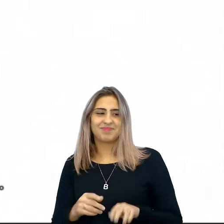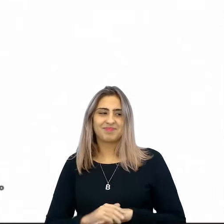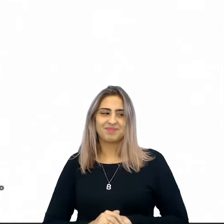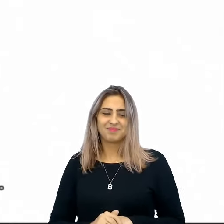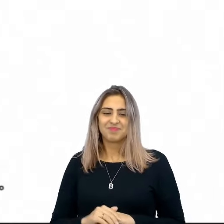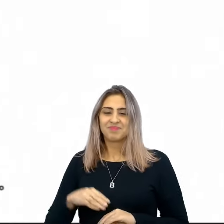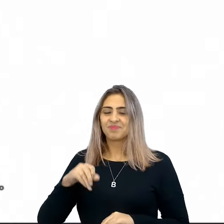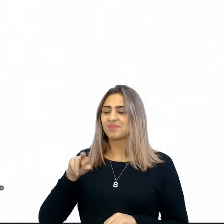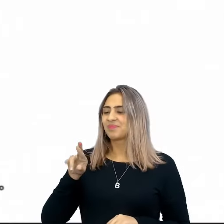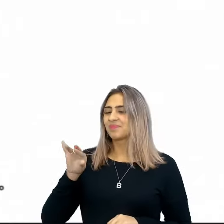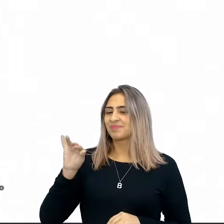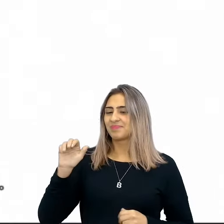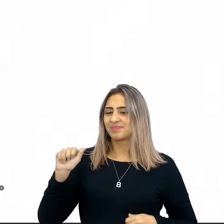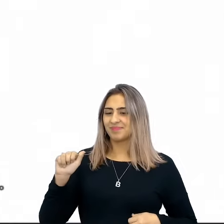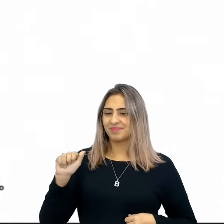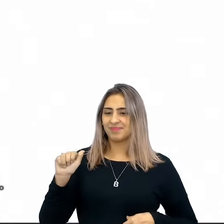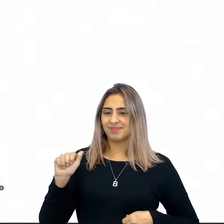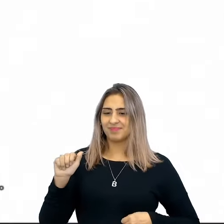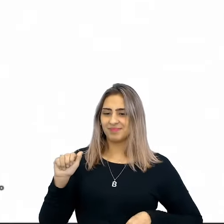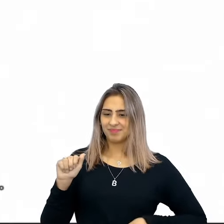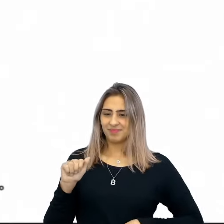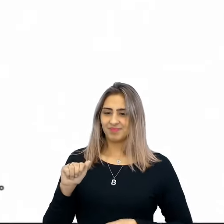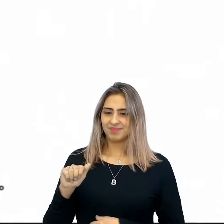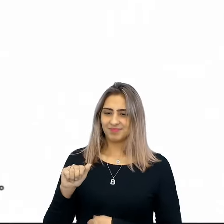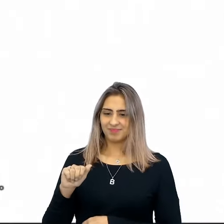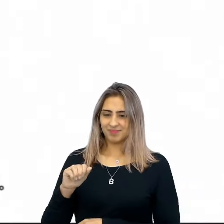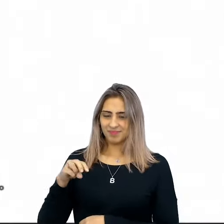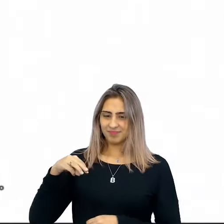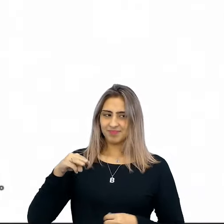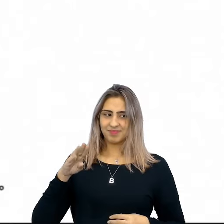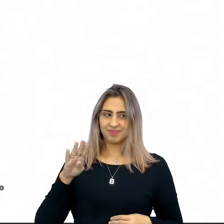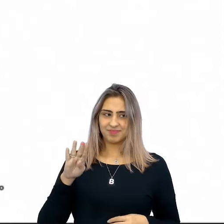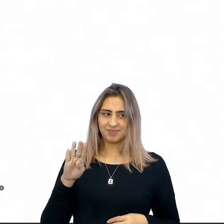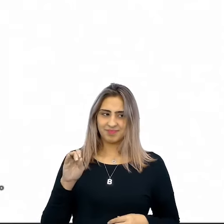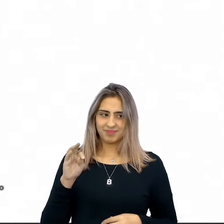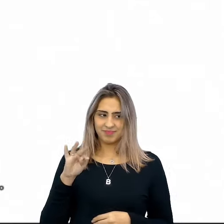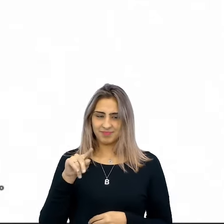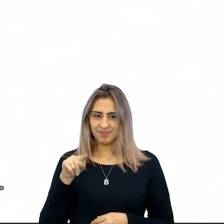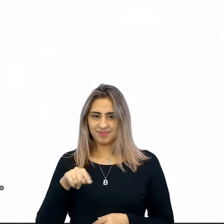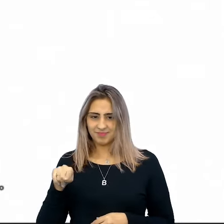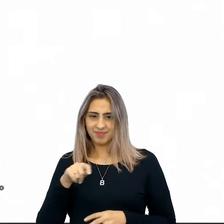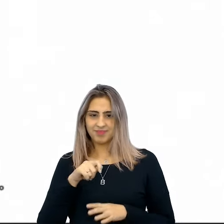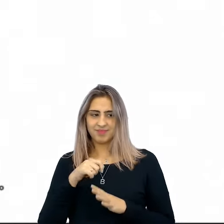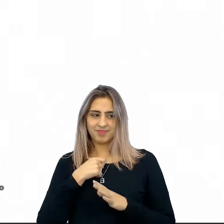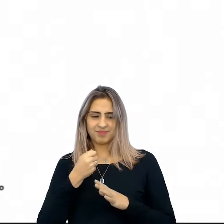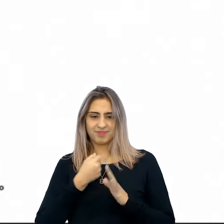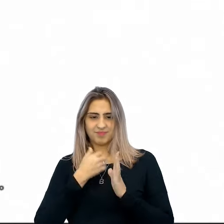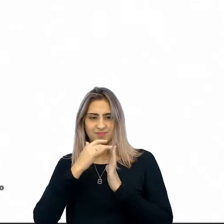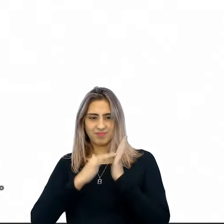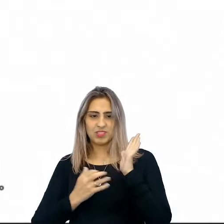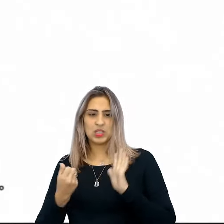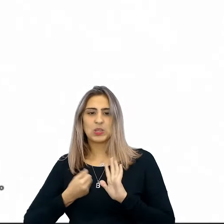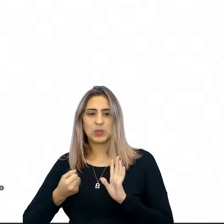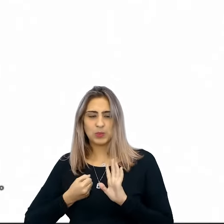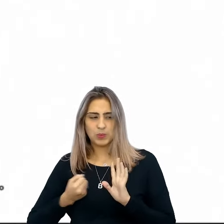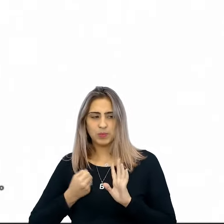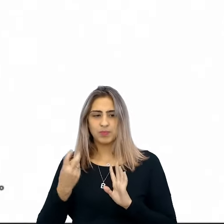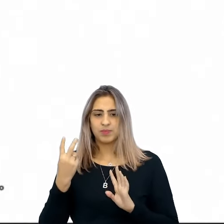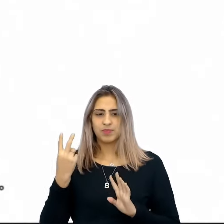ó, Maria Beatriz disse que, ao escrever por extenso o número